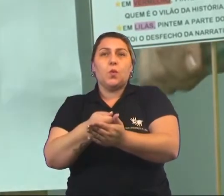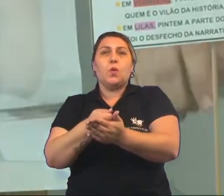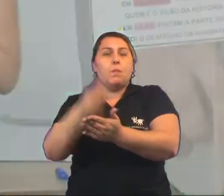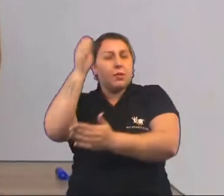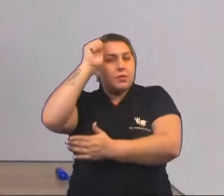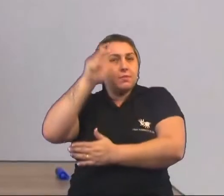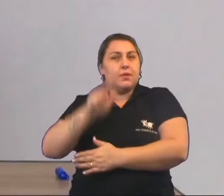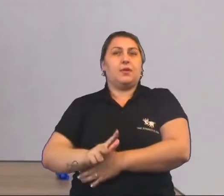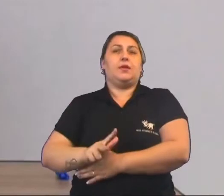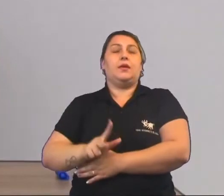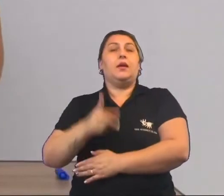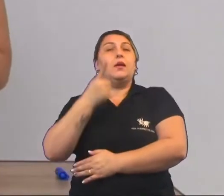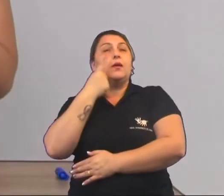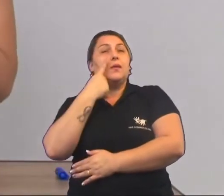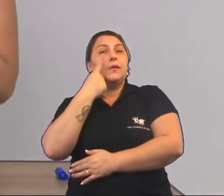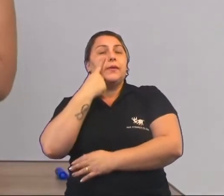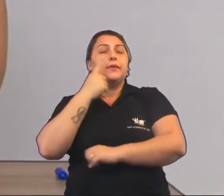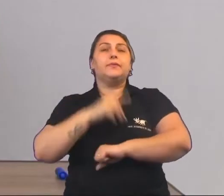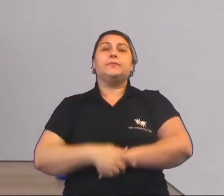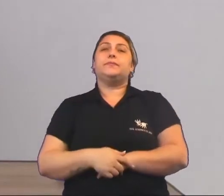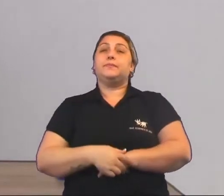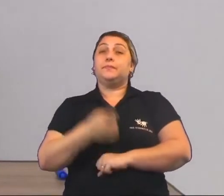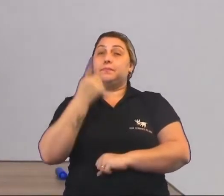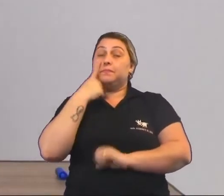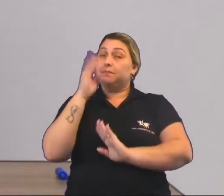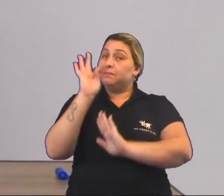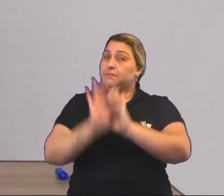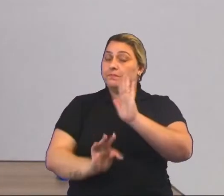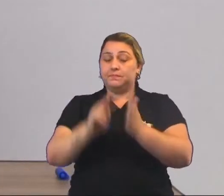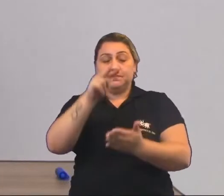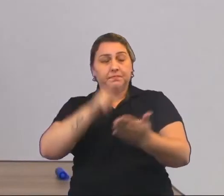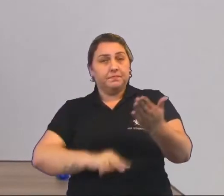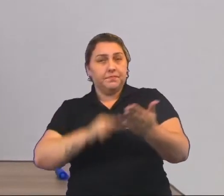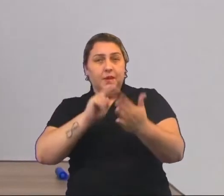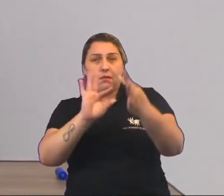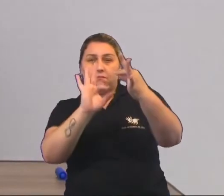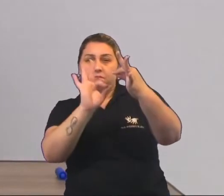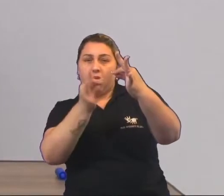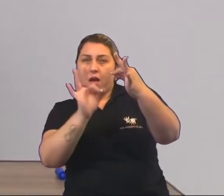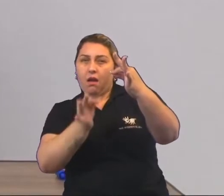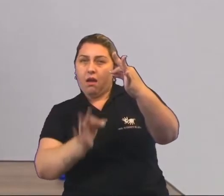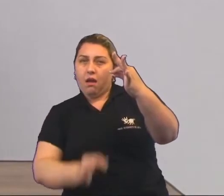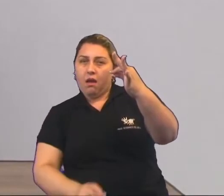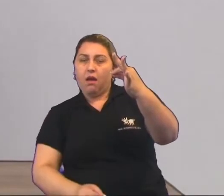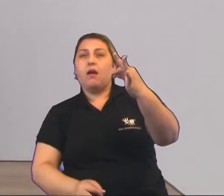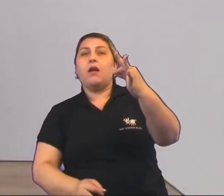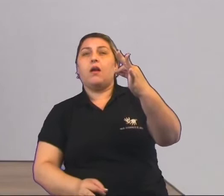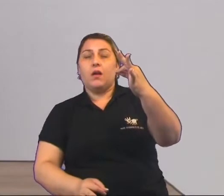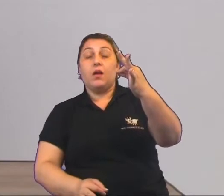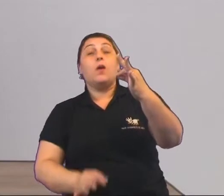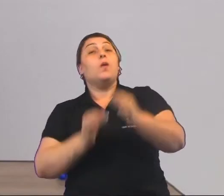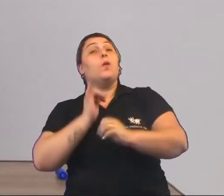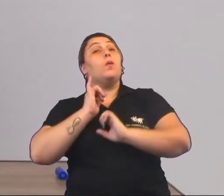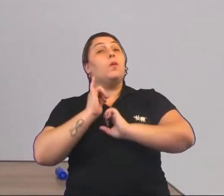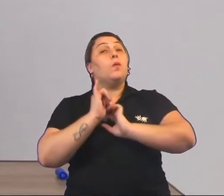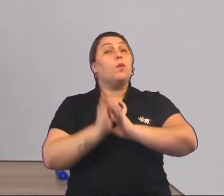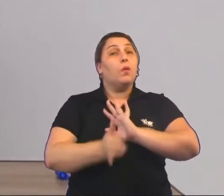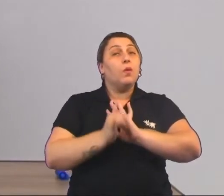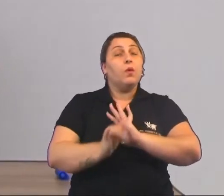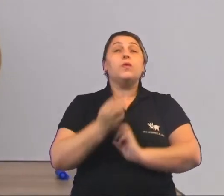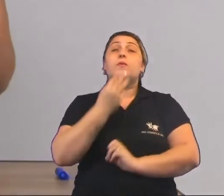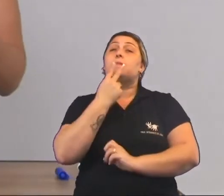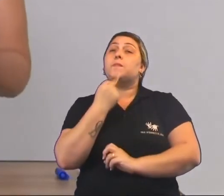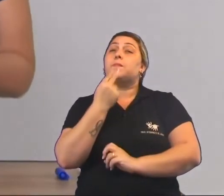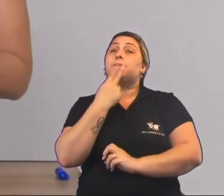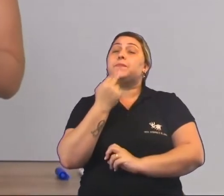esperteza. Então, olha só, turminha, viram o texto que nós lemos? Um texto bem longo, né? Lemos aqui, então, um conto de